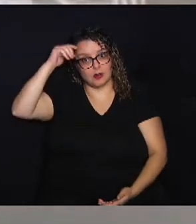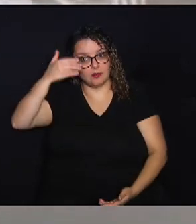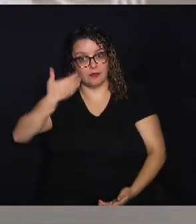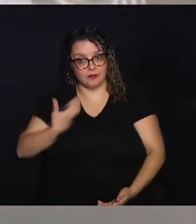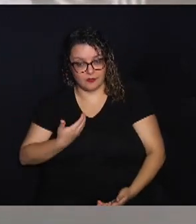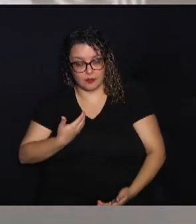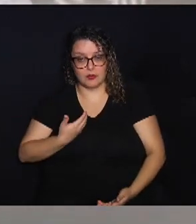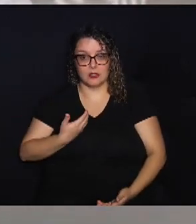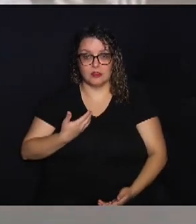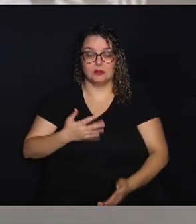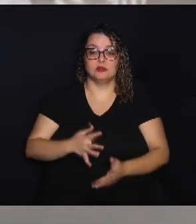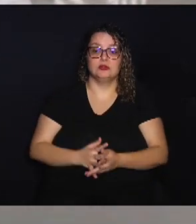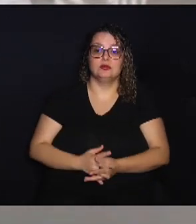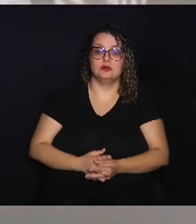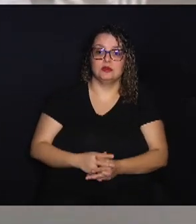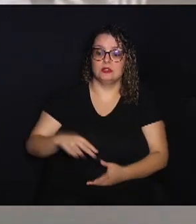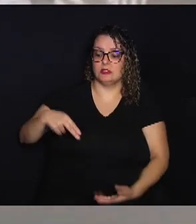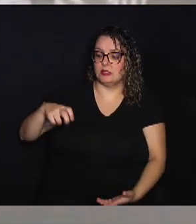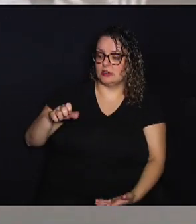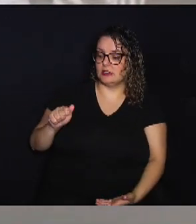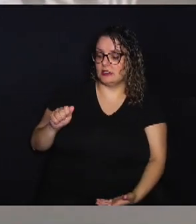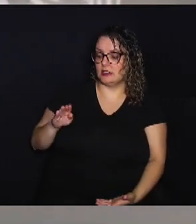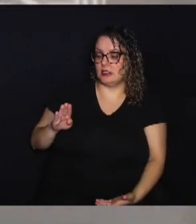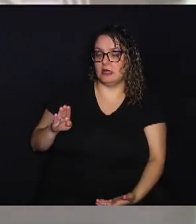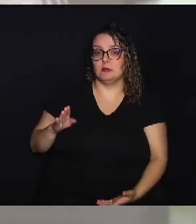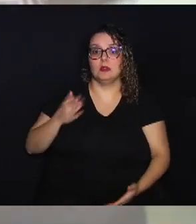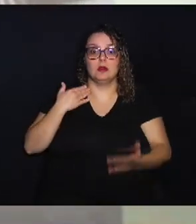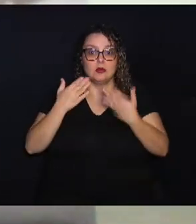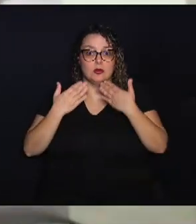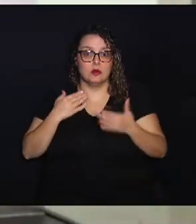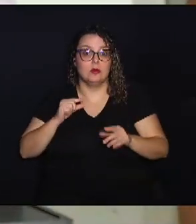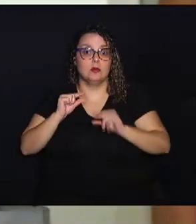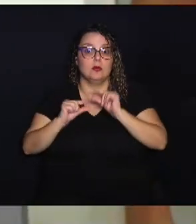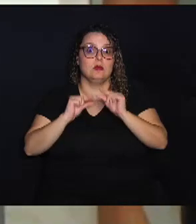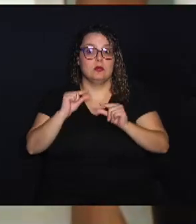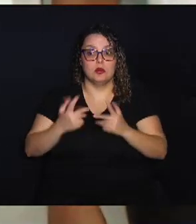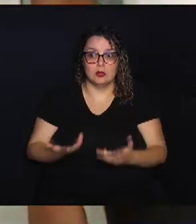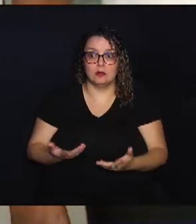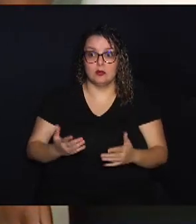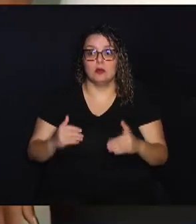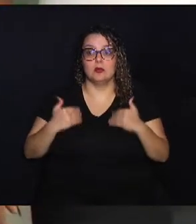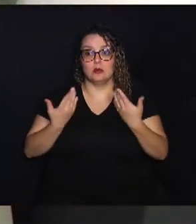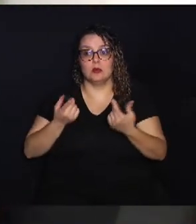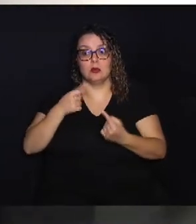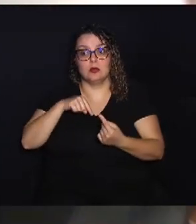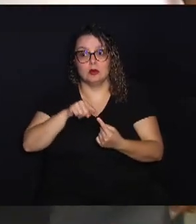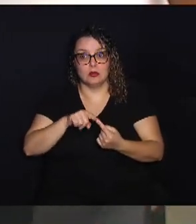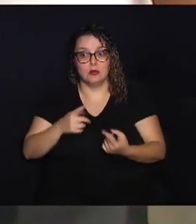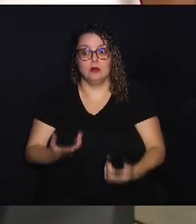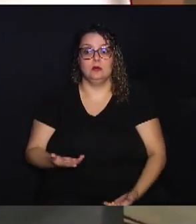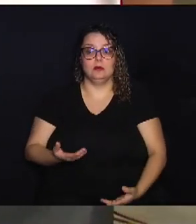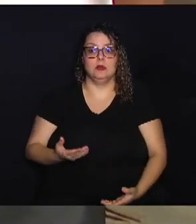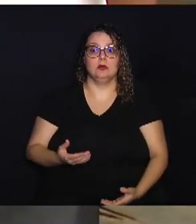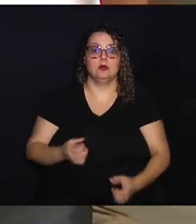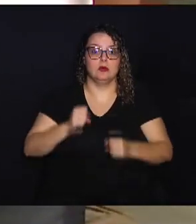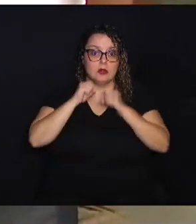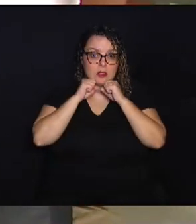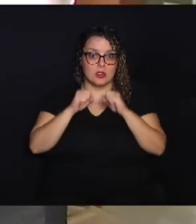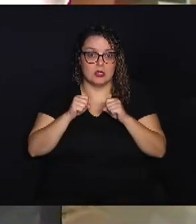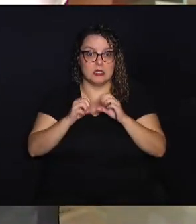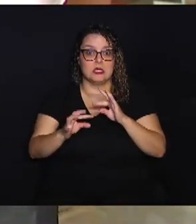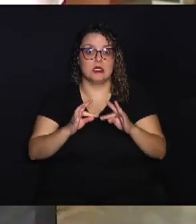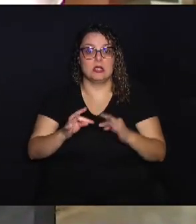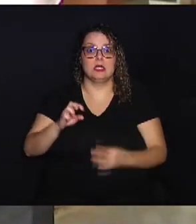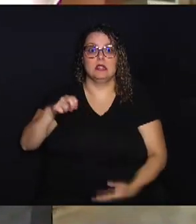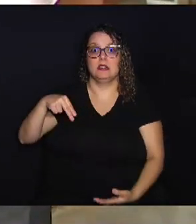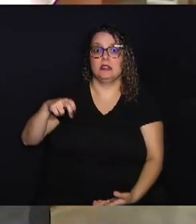Afro-Brasileiros, o NEAB, e eu converso agora para falar um pouquinho sobre quais os objetivos com a assistente técnica do NEAB,